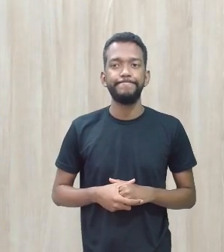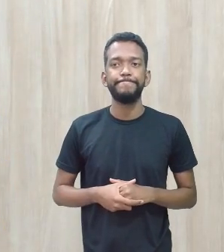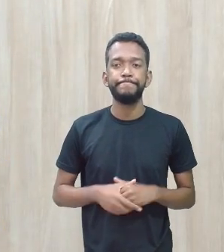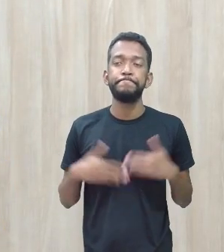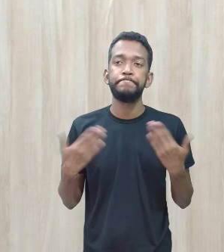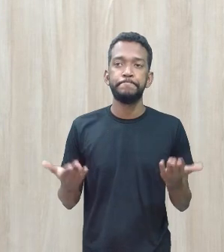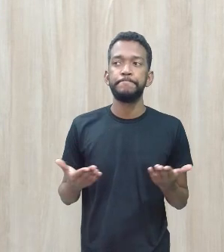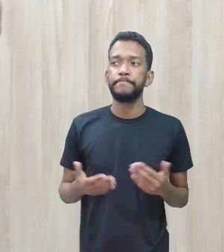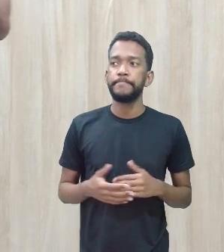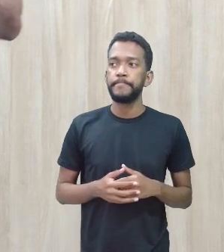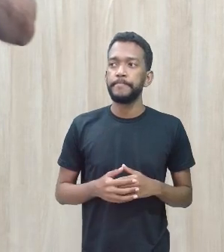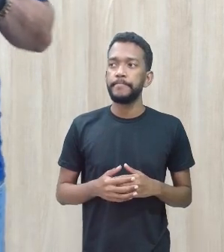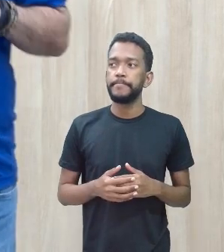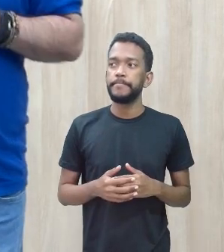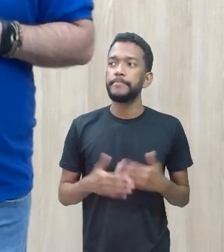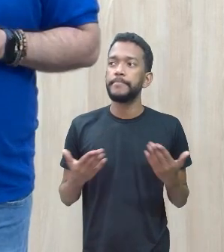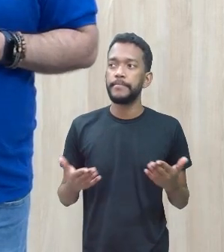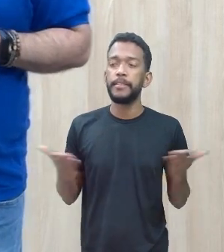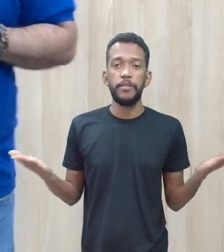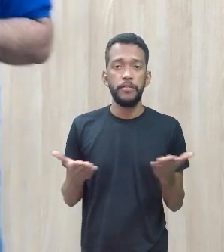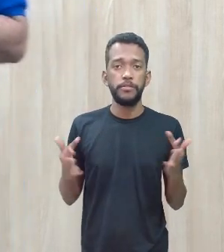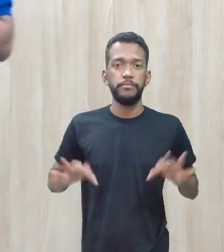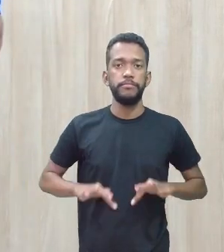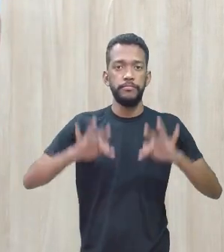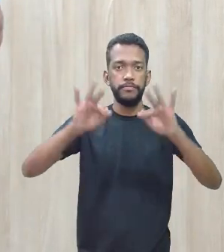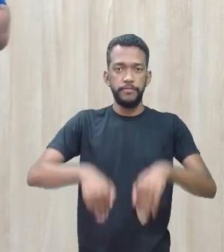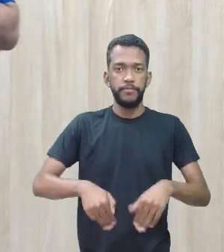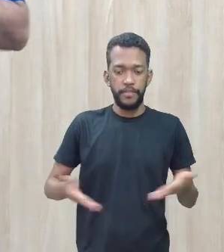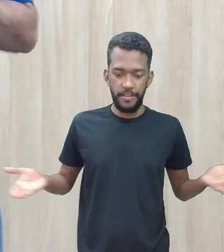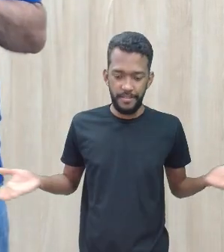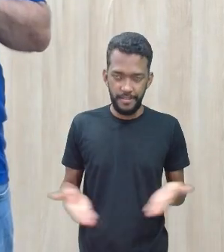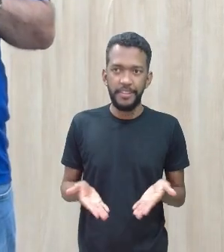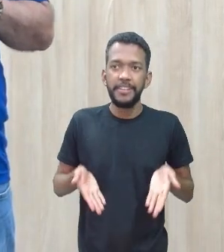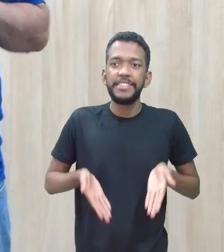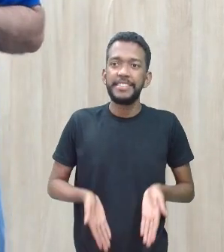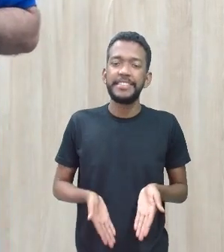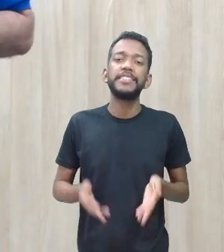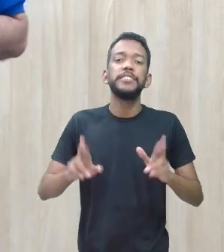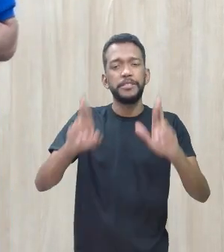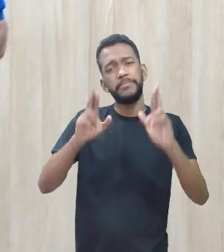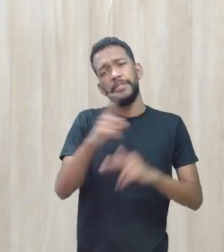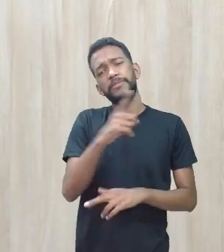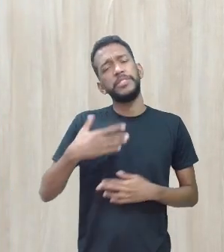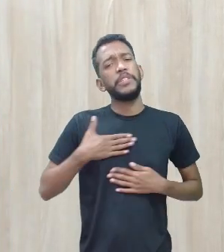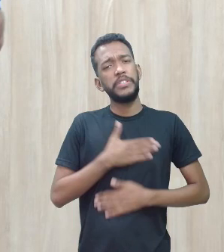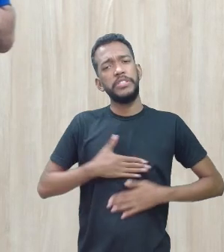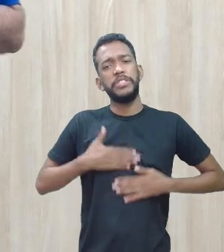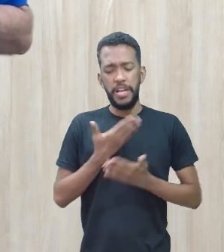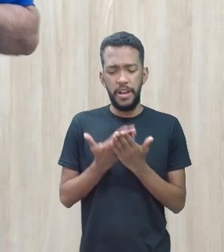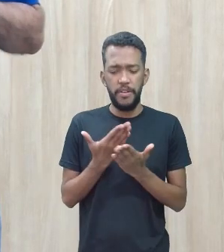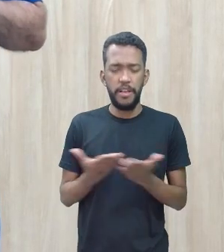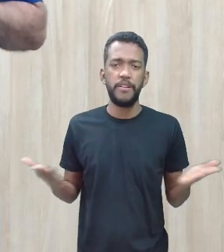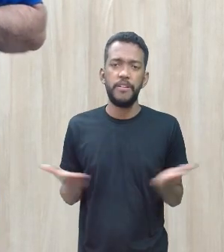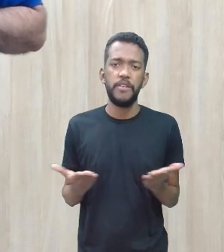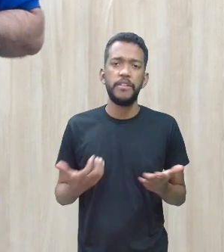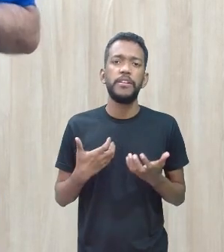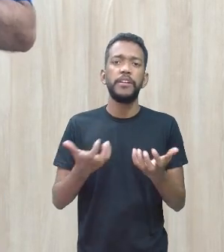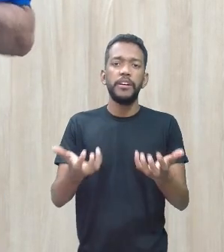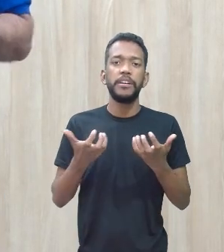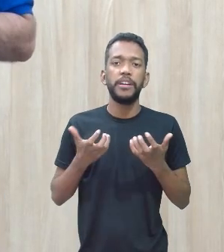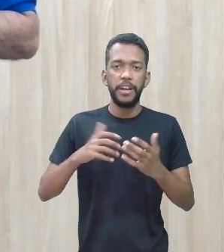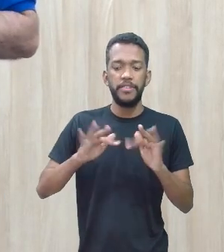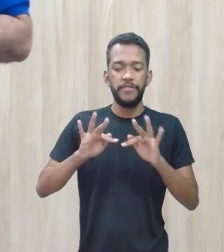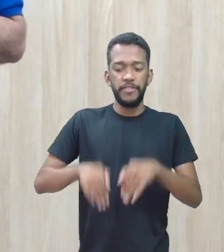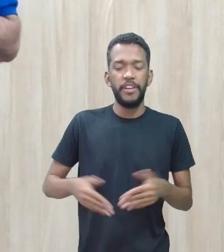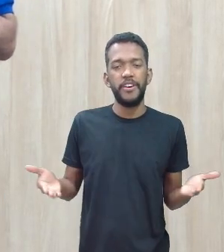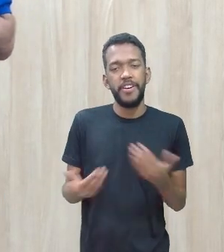no mais, a gente vai ficando por aqui. Espero que vocês tenham gostado dessa aula. Quero mandar, no final,